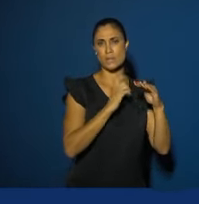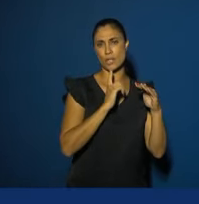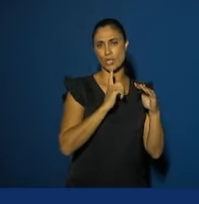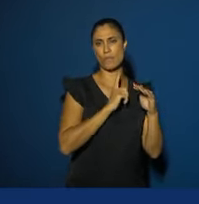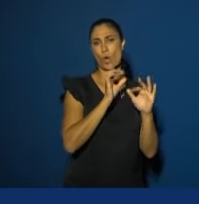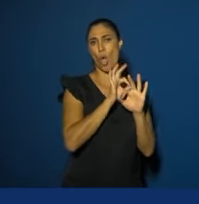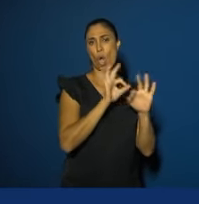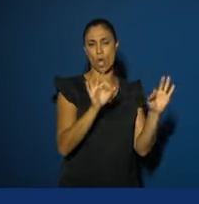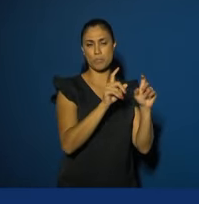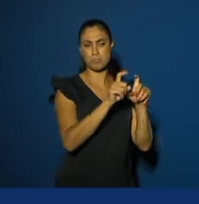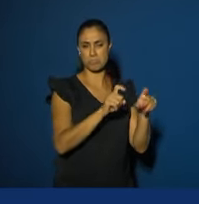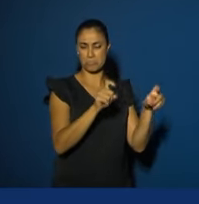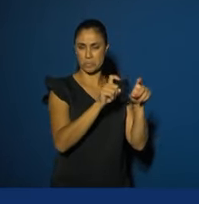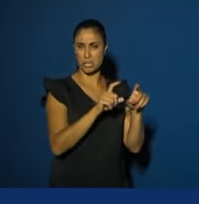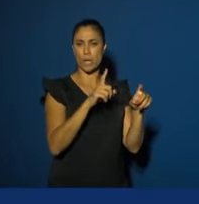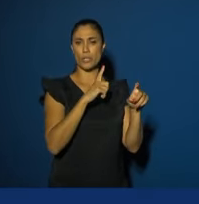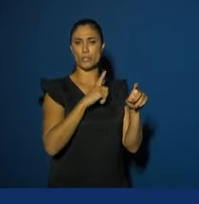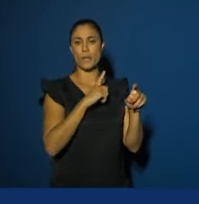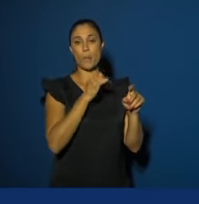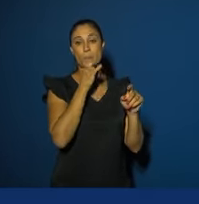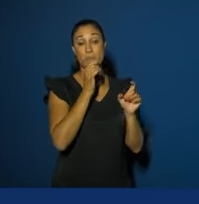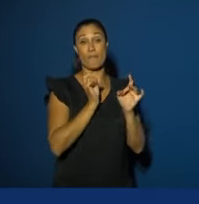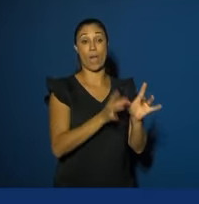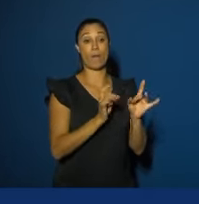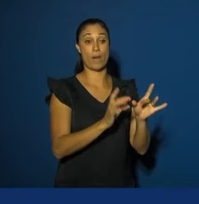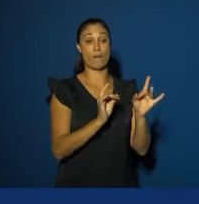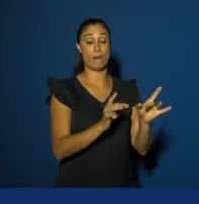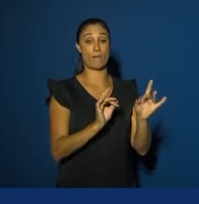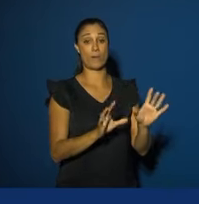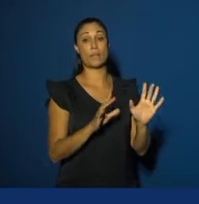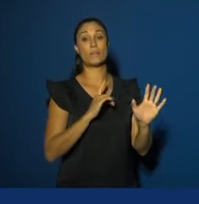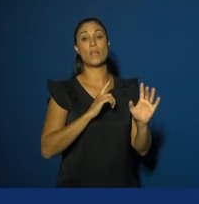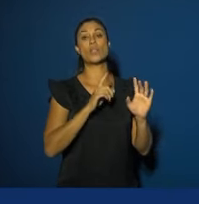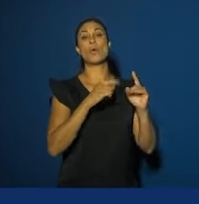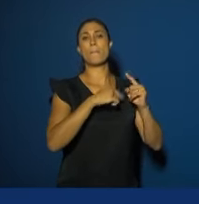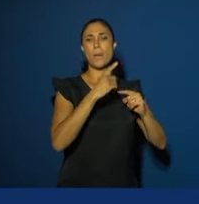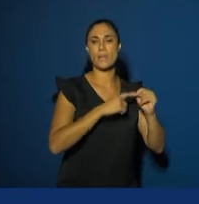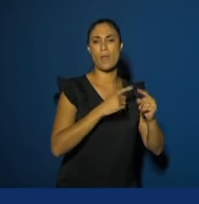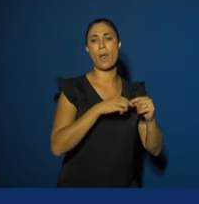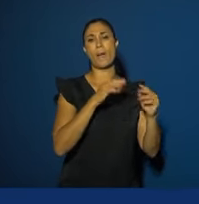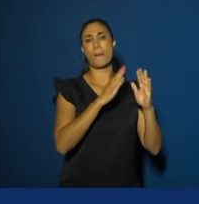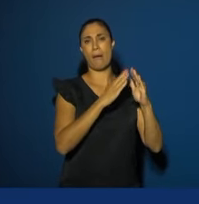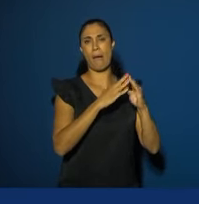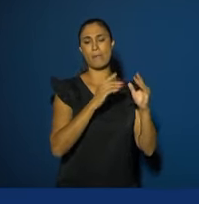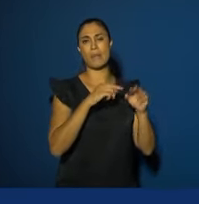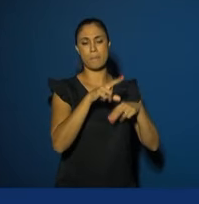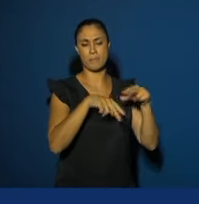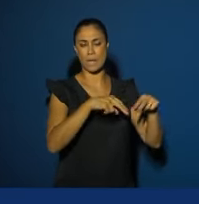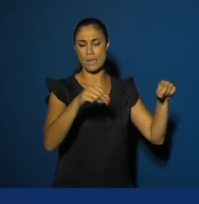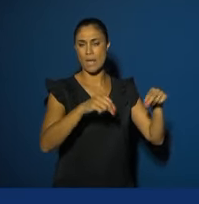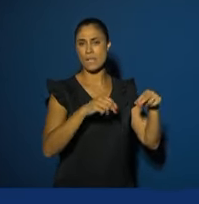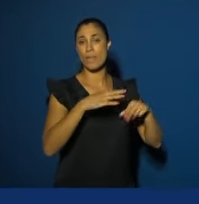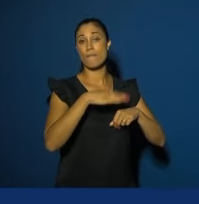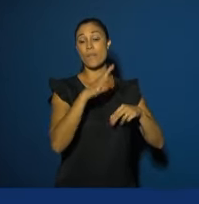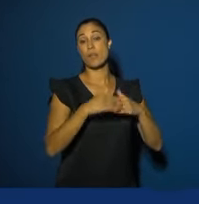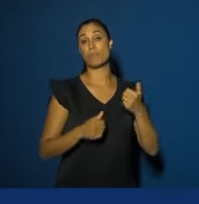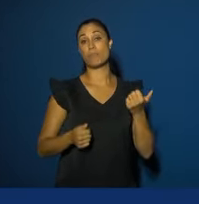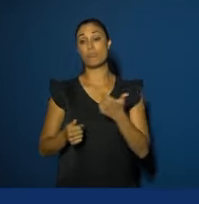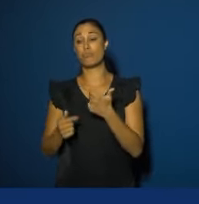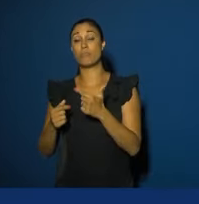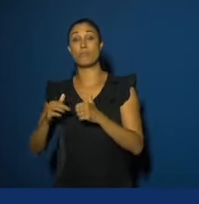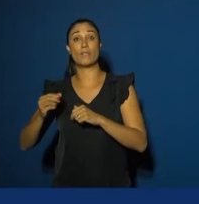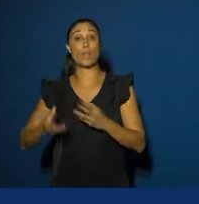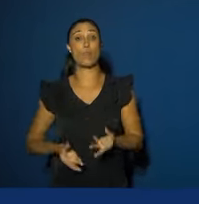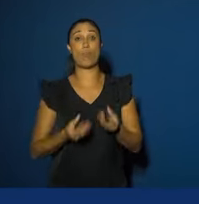bem no digital tiveram uma ressaca porque Venderam demais eletrodoméstico móveis presente essas coisas vendeu mais